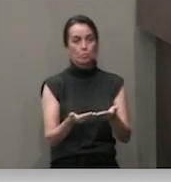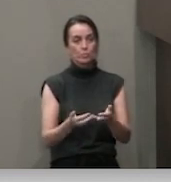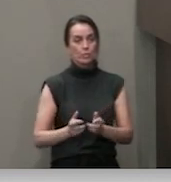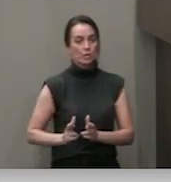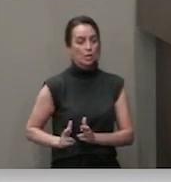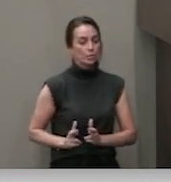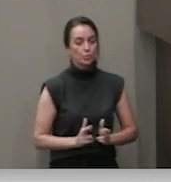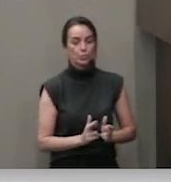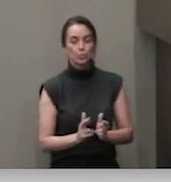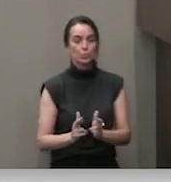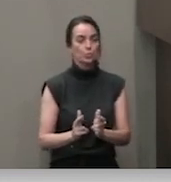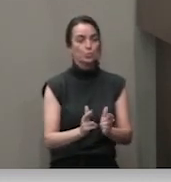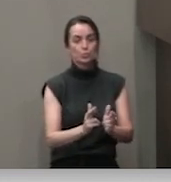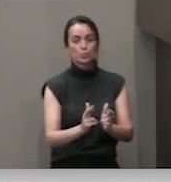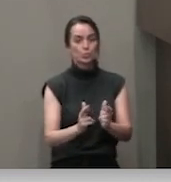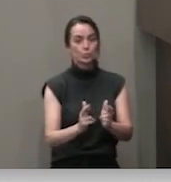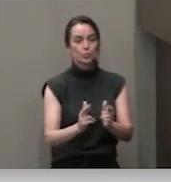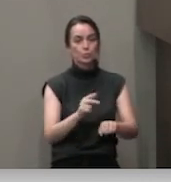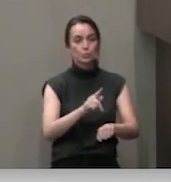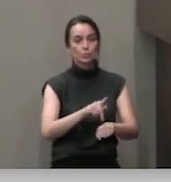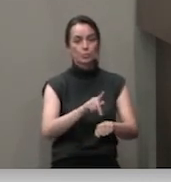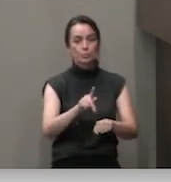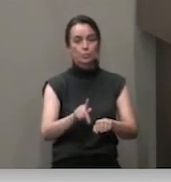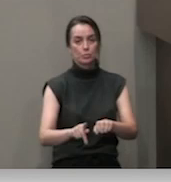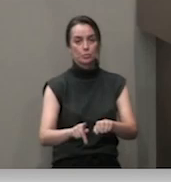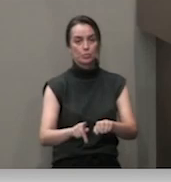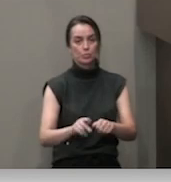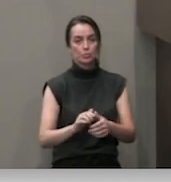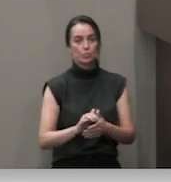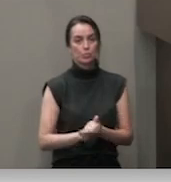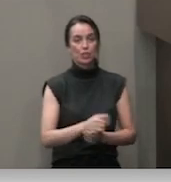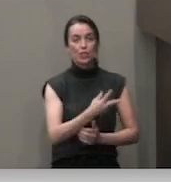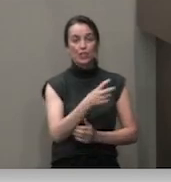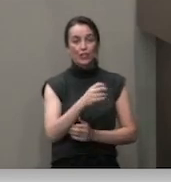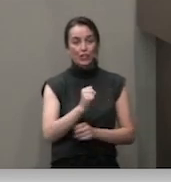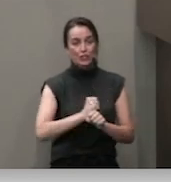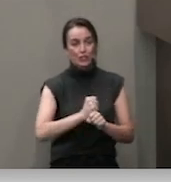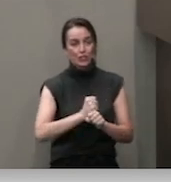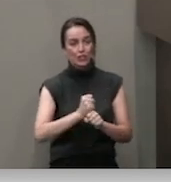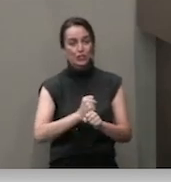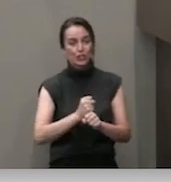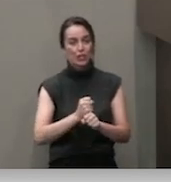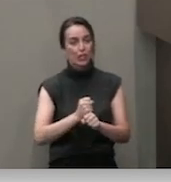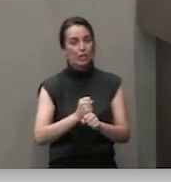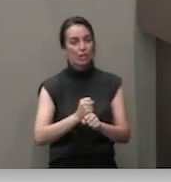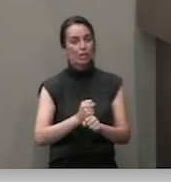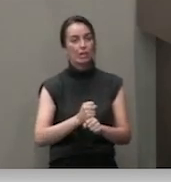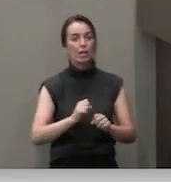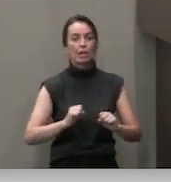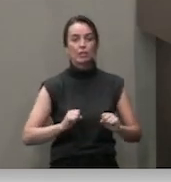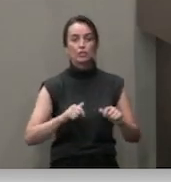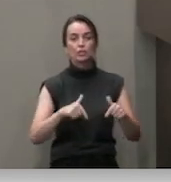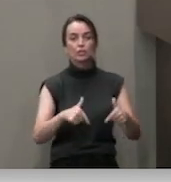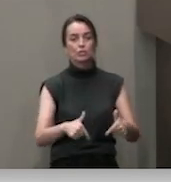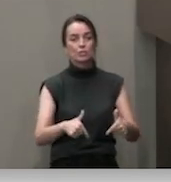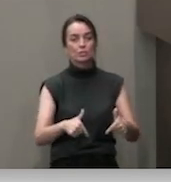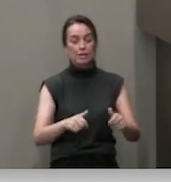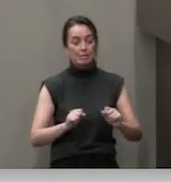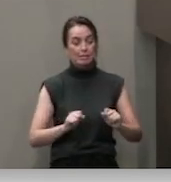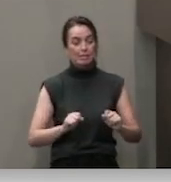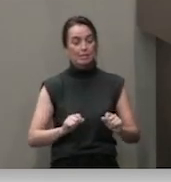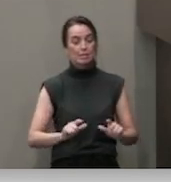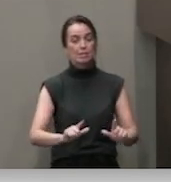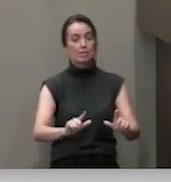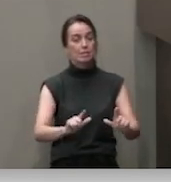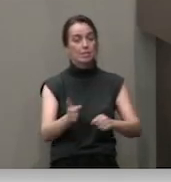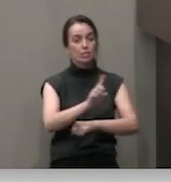hidrográfica do rio pass fundo pelos 20 anos de atividade a ser entregue na sessão plenária do